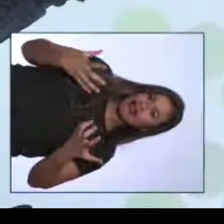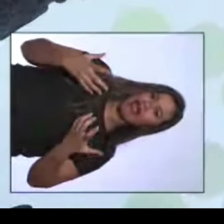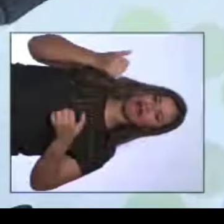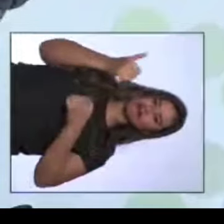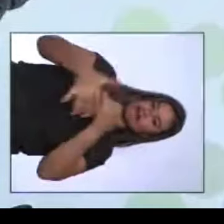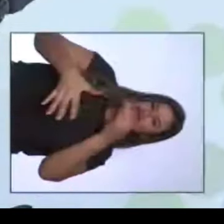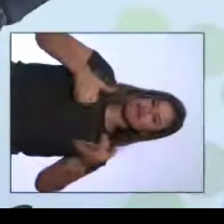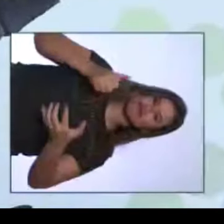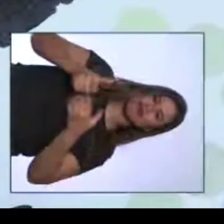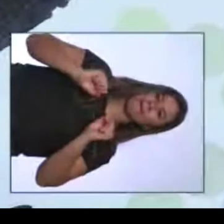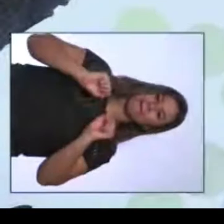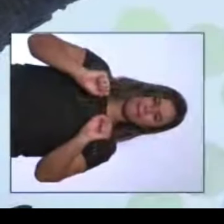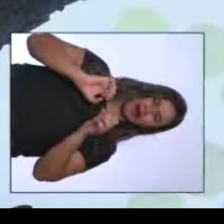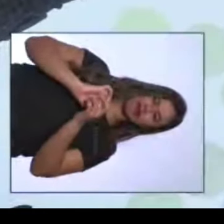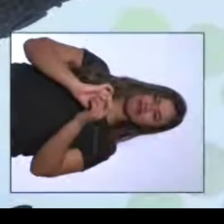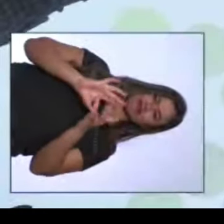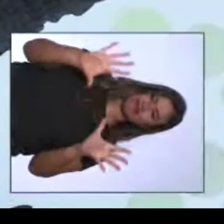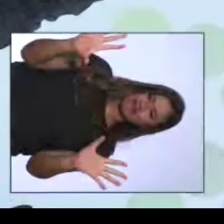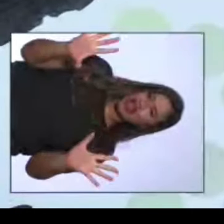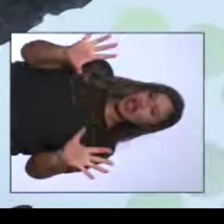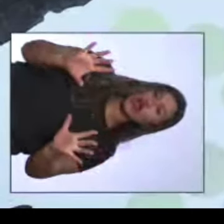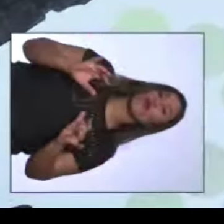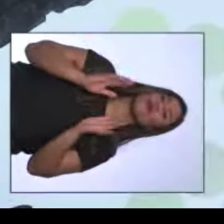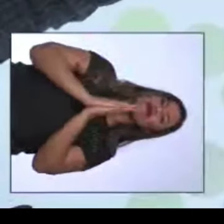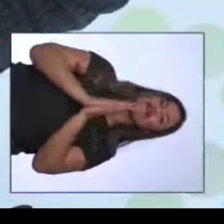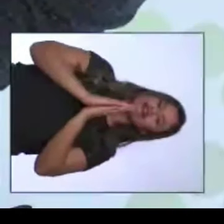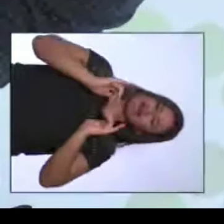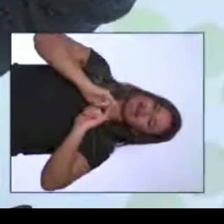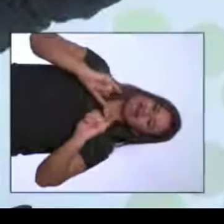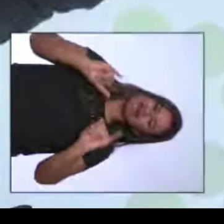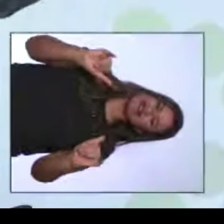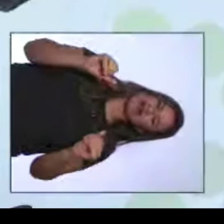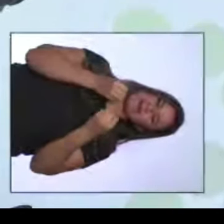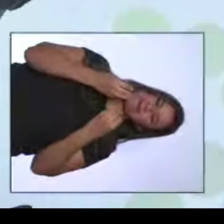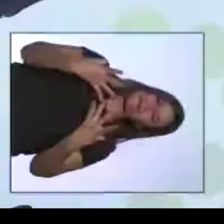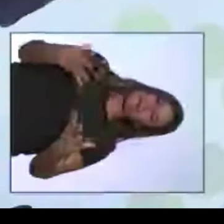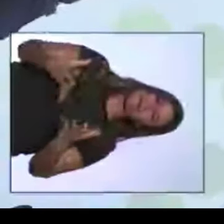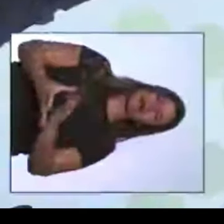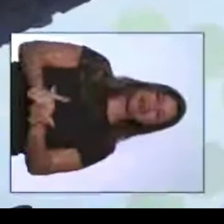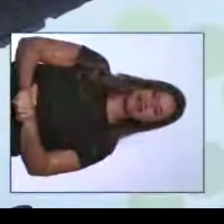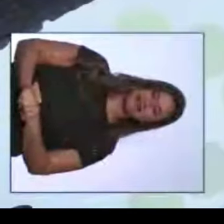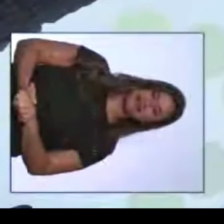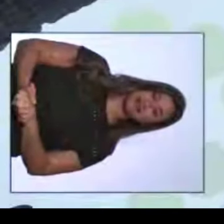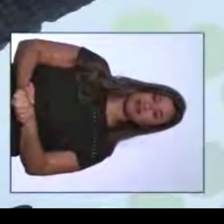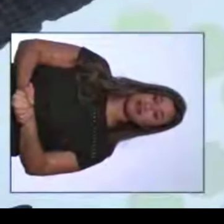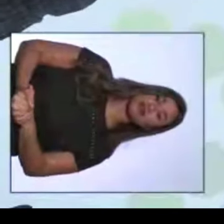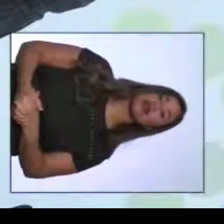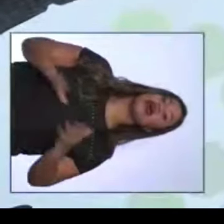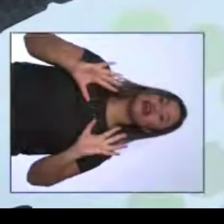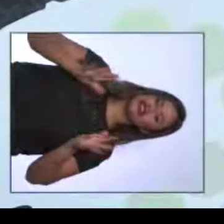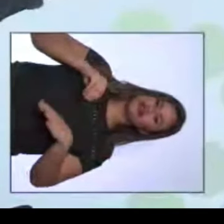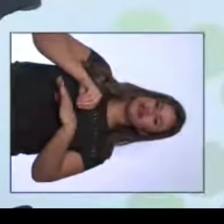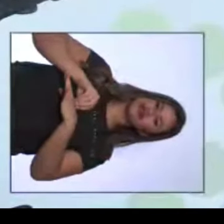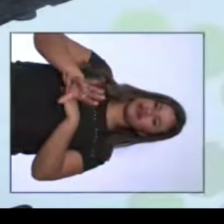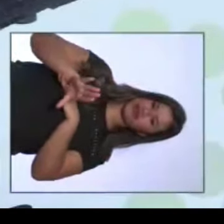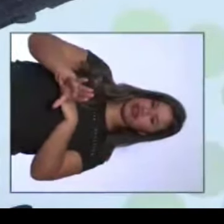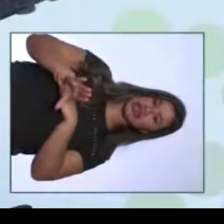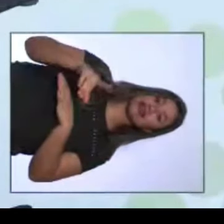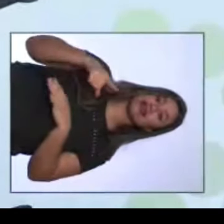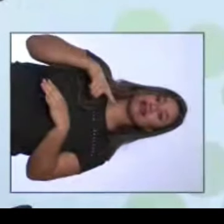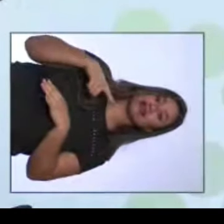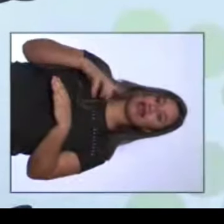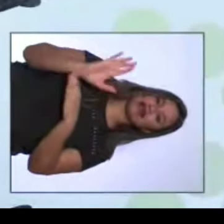que o assunto é notícia, né? A sua notícia é interessante. Outra coisa, já que eu estou dando indicação, né? Tem um